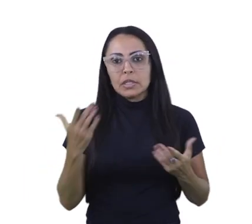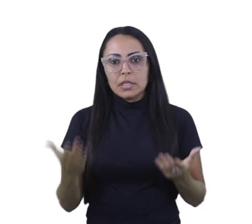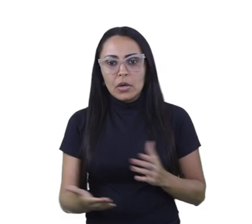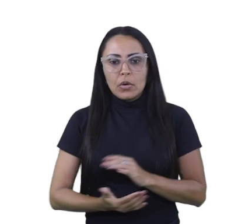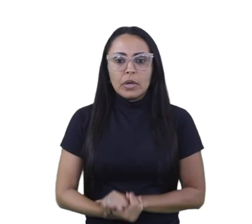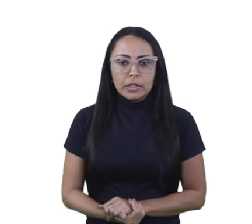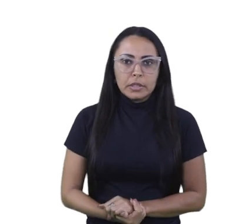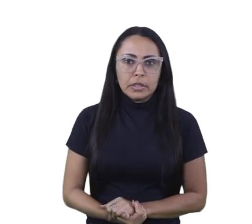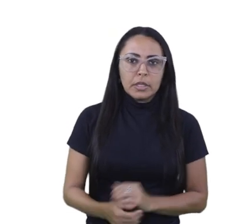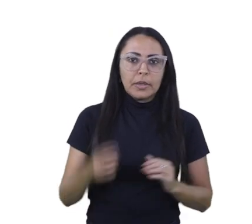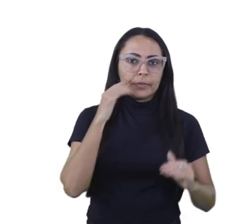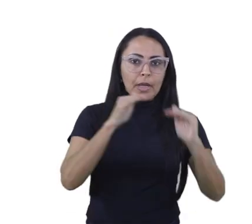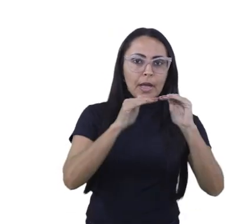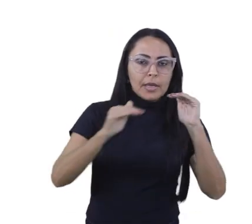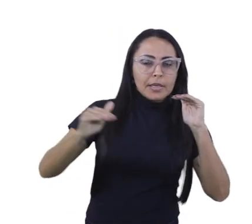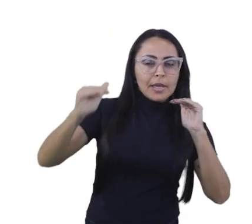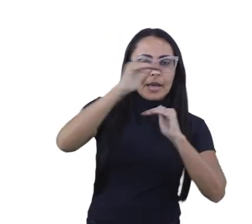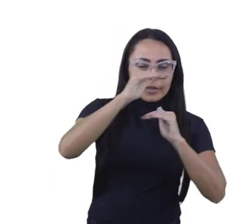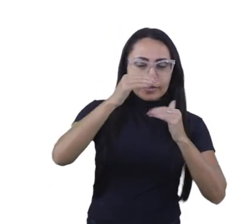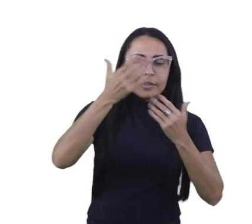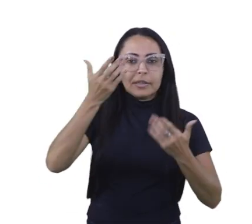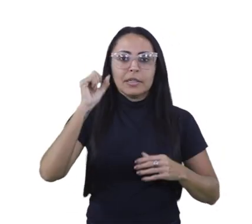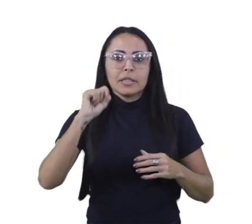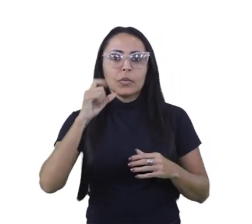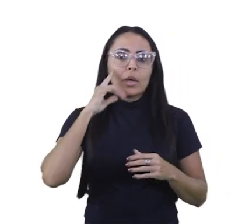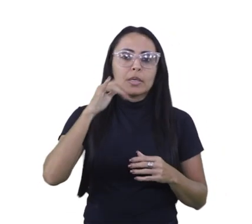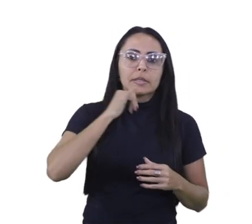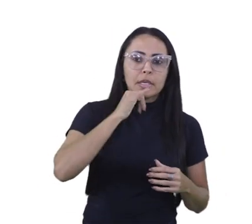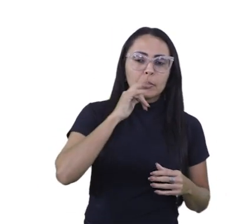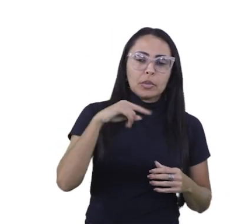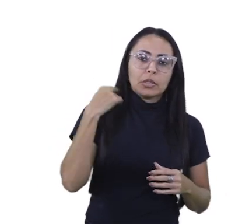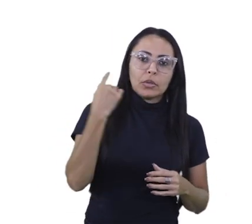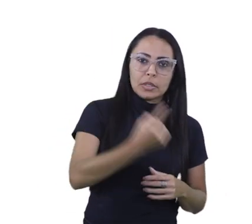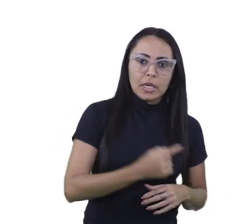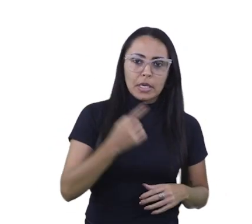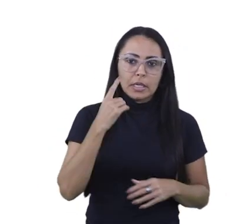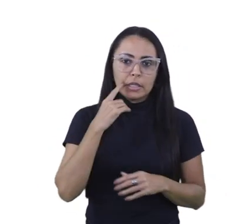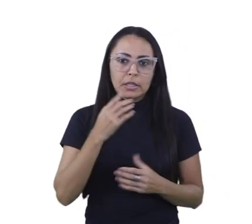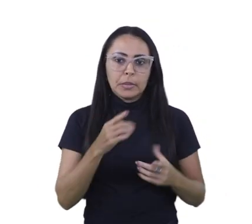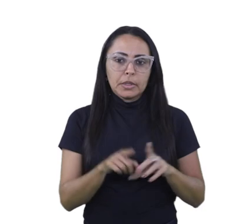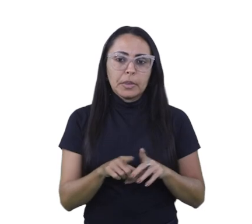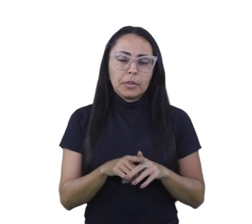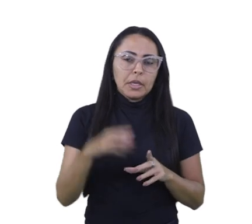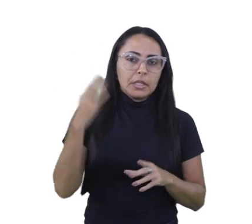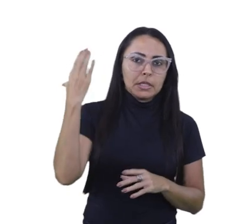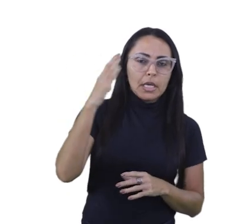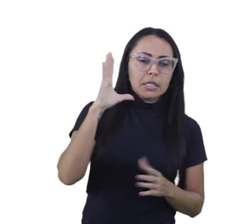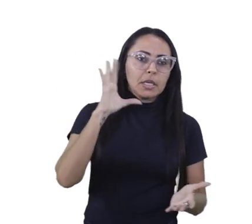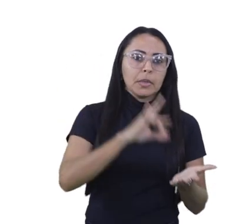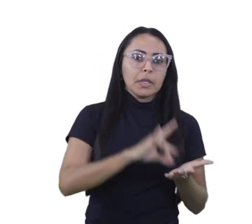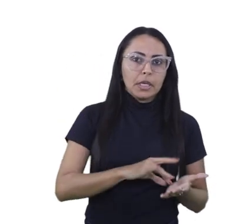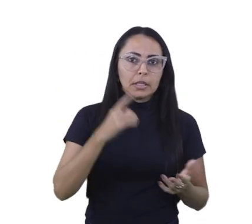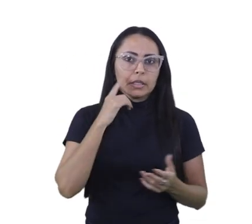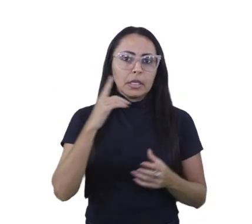que é a hierarquia. Então, eu já trouxe até o exemplo, né, da nossa área, que está dentro de ciências sociais aplicadas. Então,